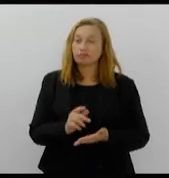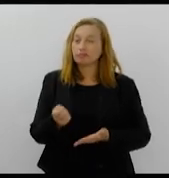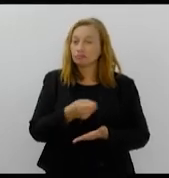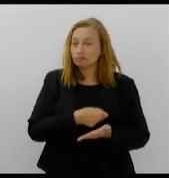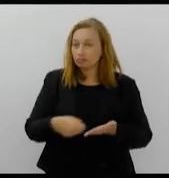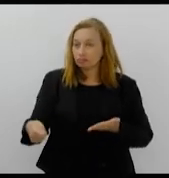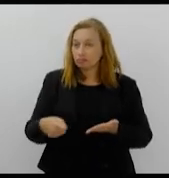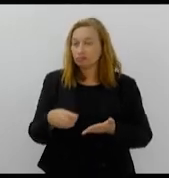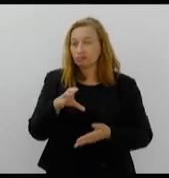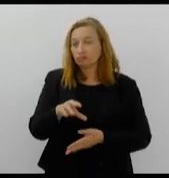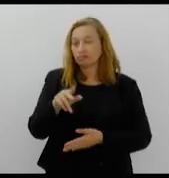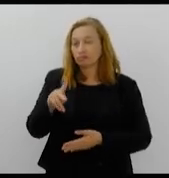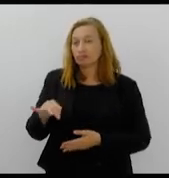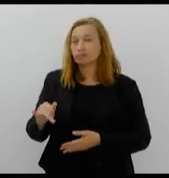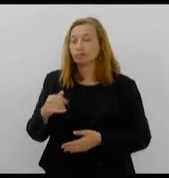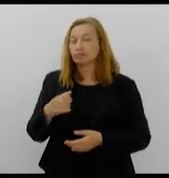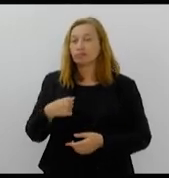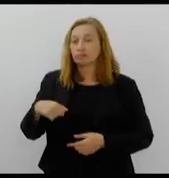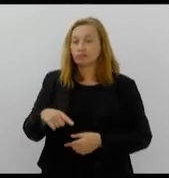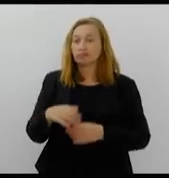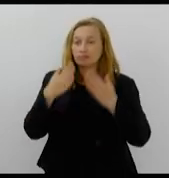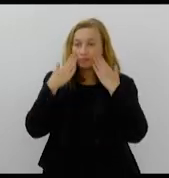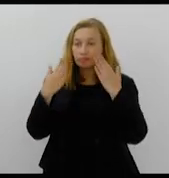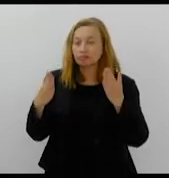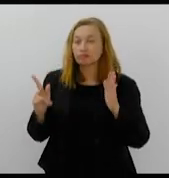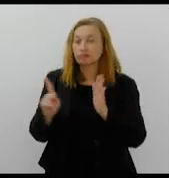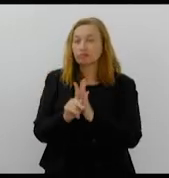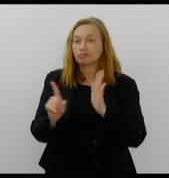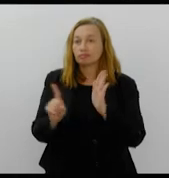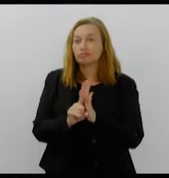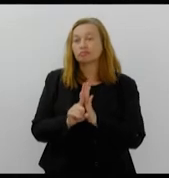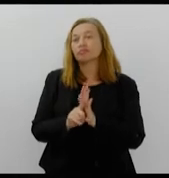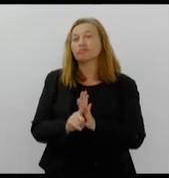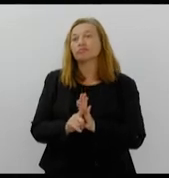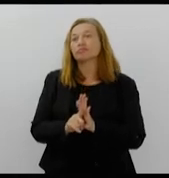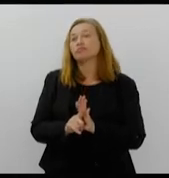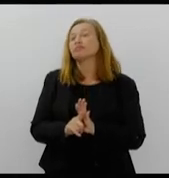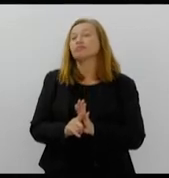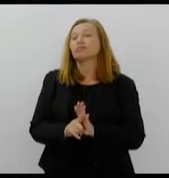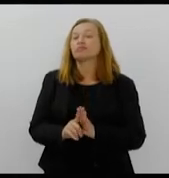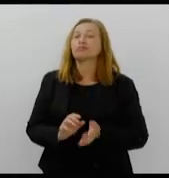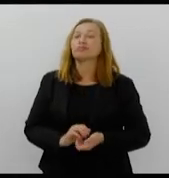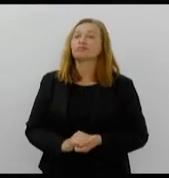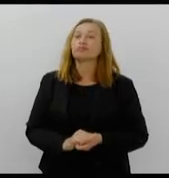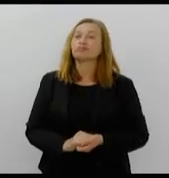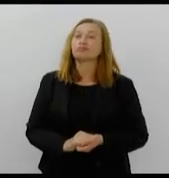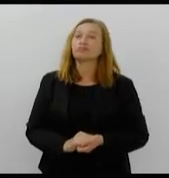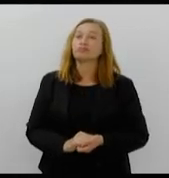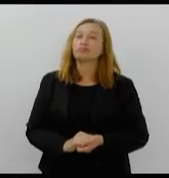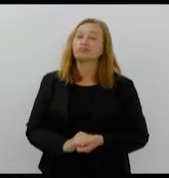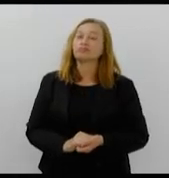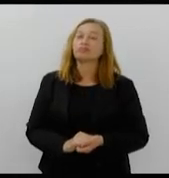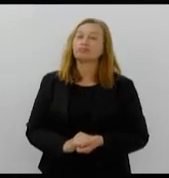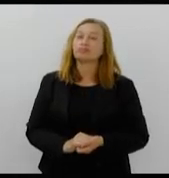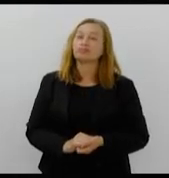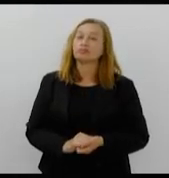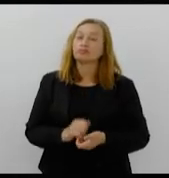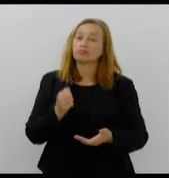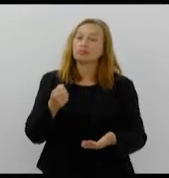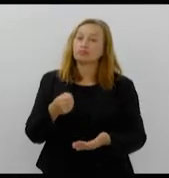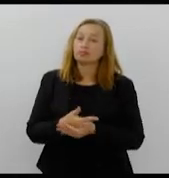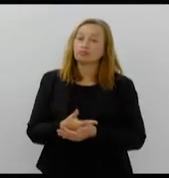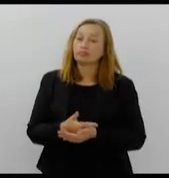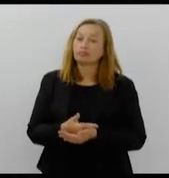CPI, venho aqui também apresentar um projeto de lei que institui a indenização automática